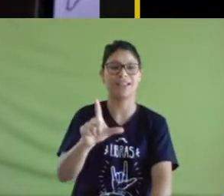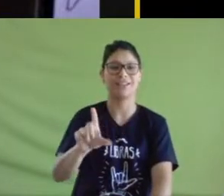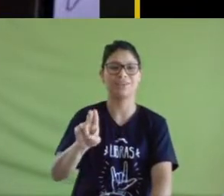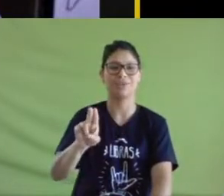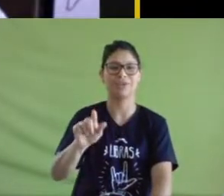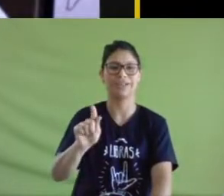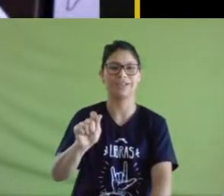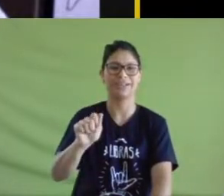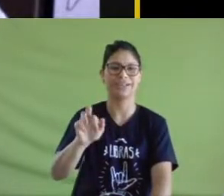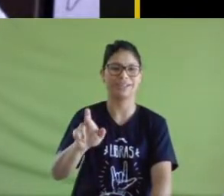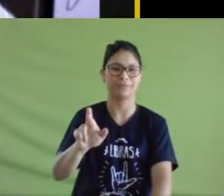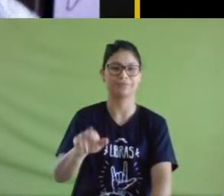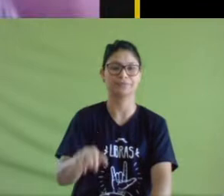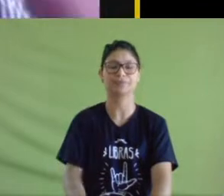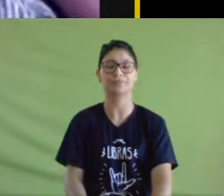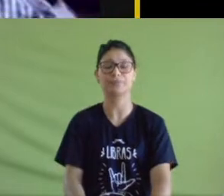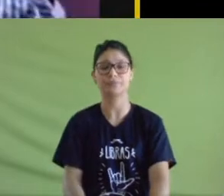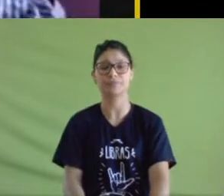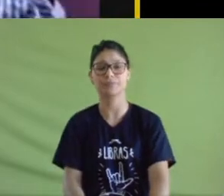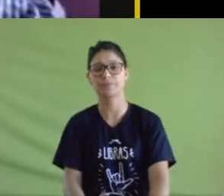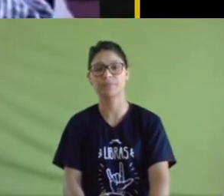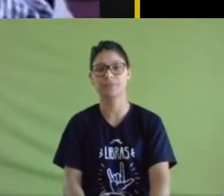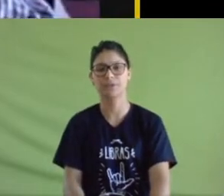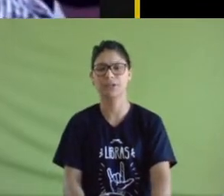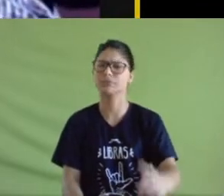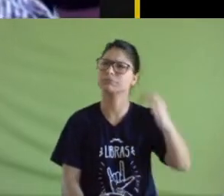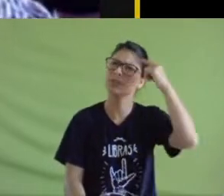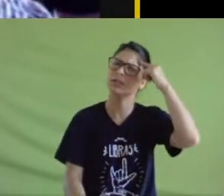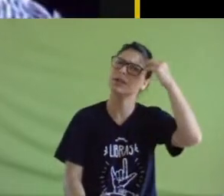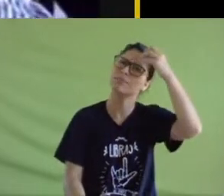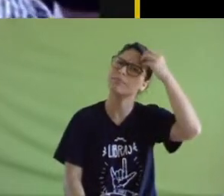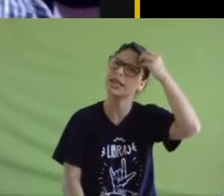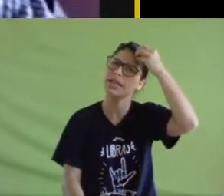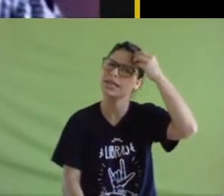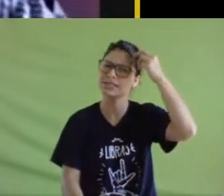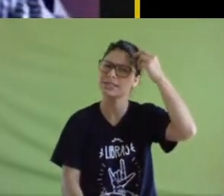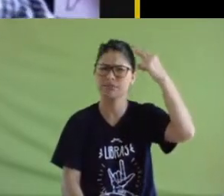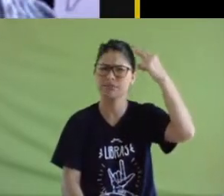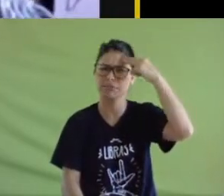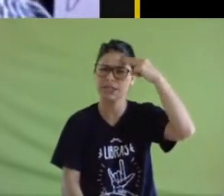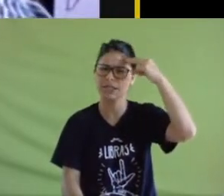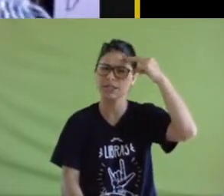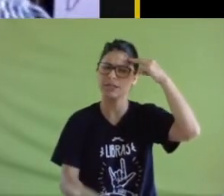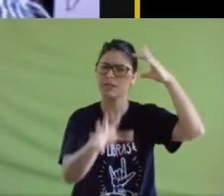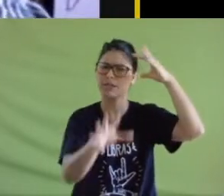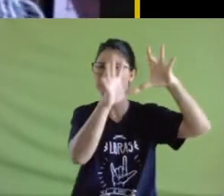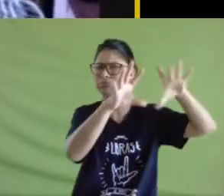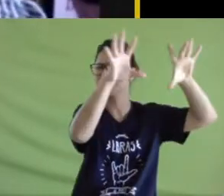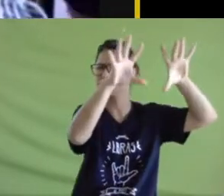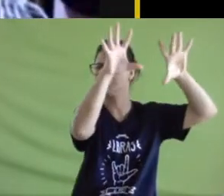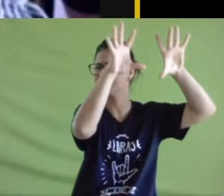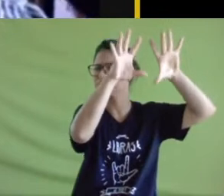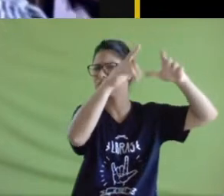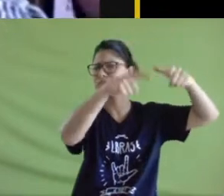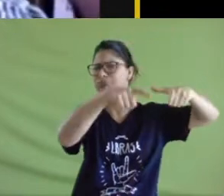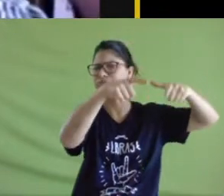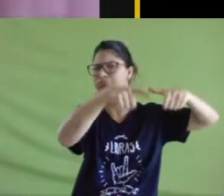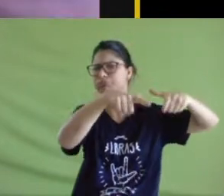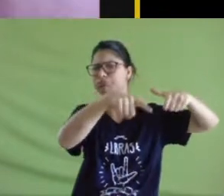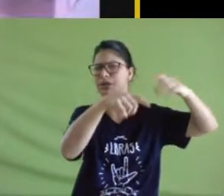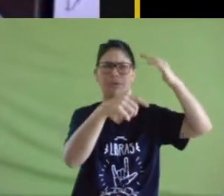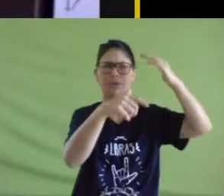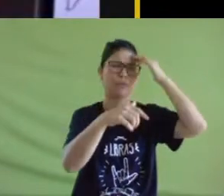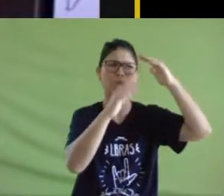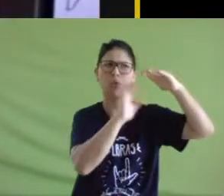que a gente pensa mentalmente como um espaço que a memória guarda, uma